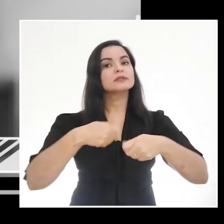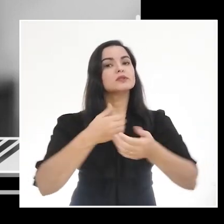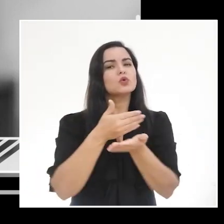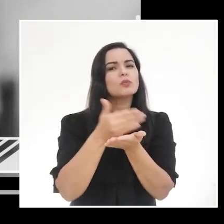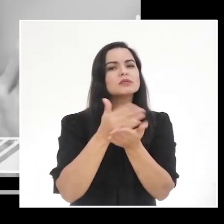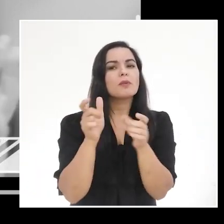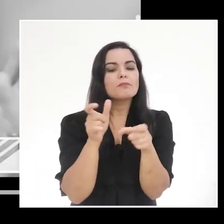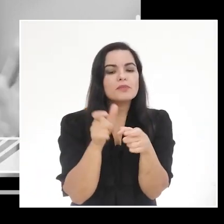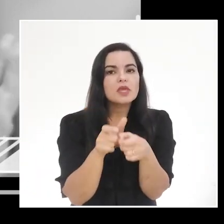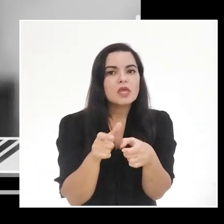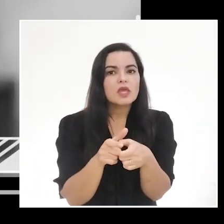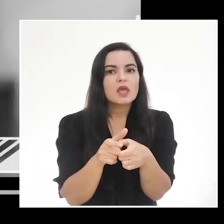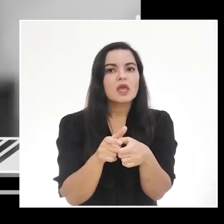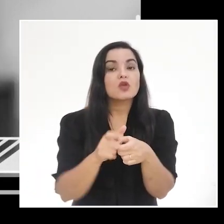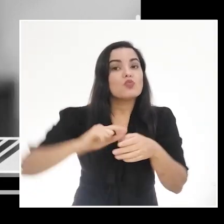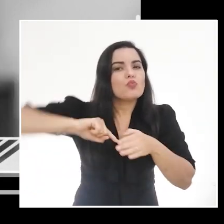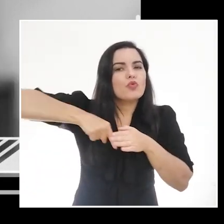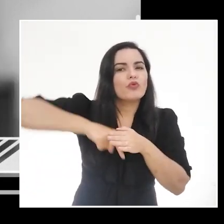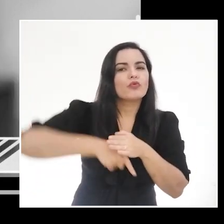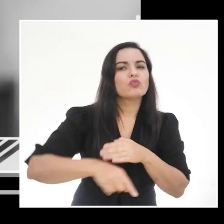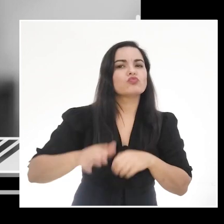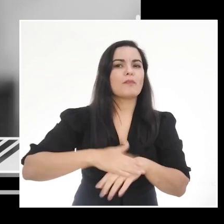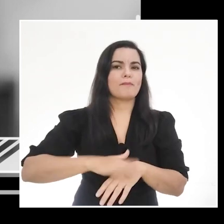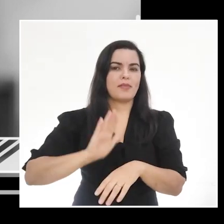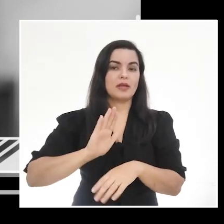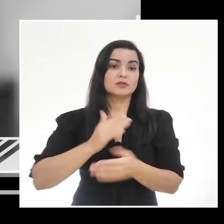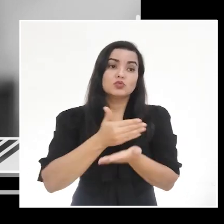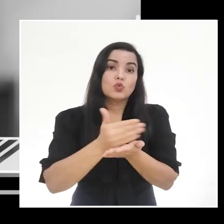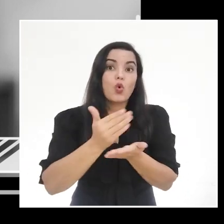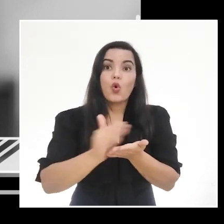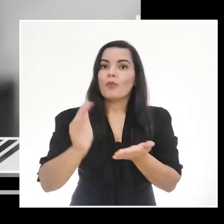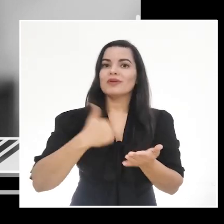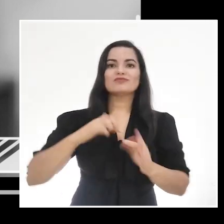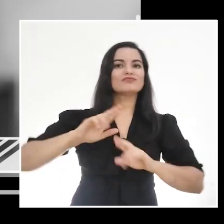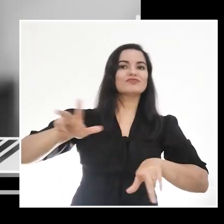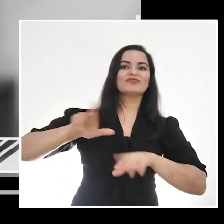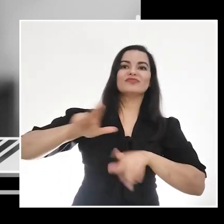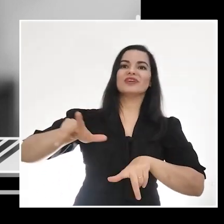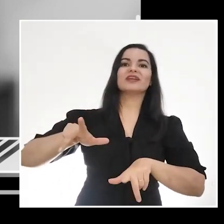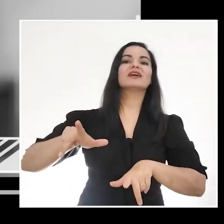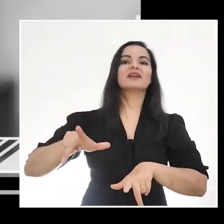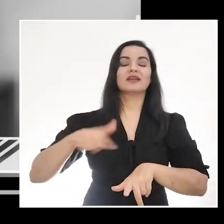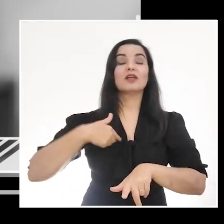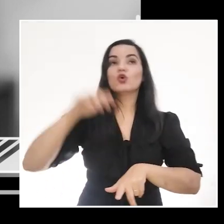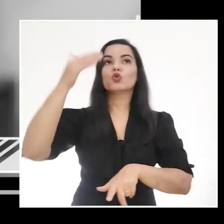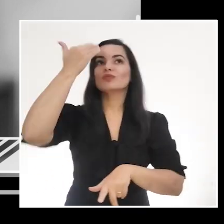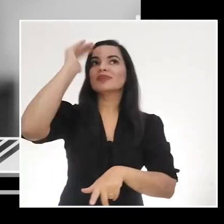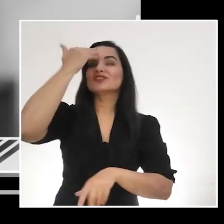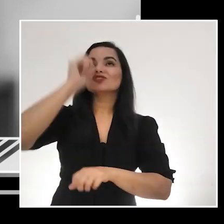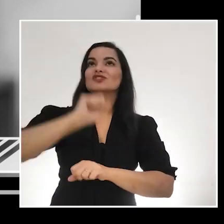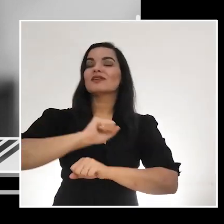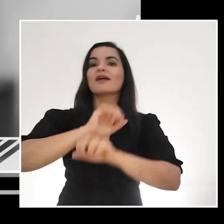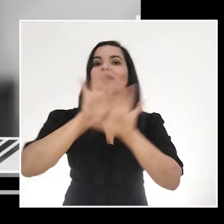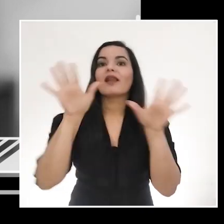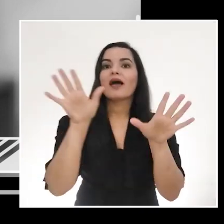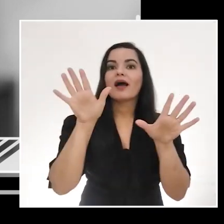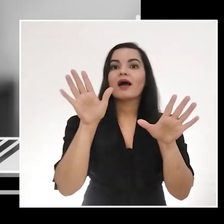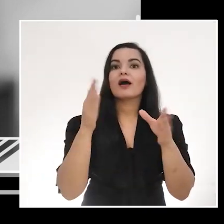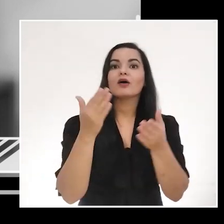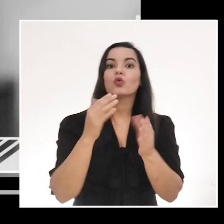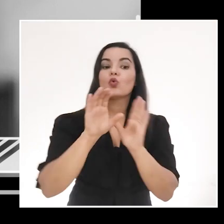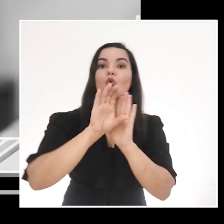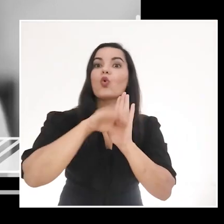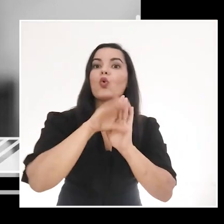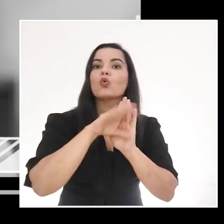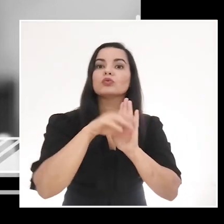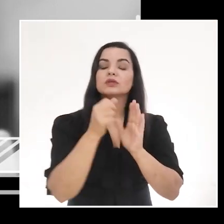queremos fazer discípulos de todas as nações, mas a gente tem que começar pequeno e ser profundo. O meu início não foi assim.